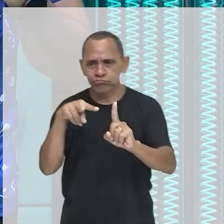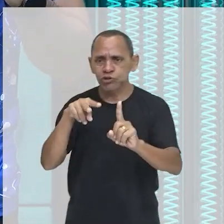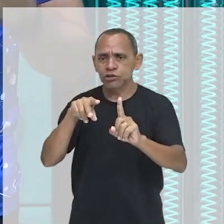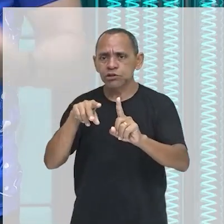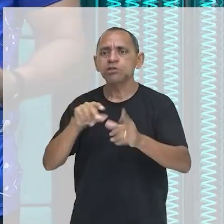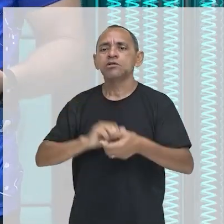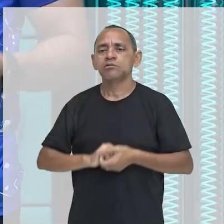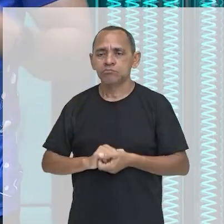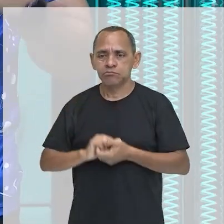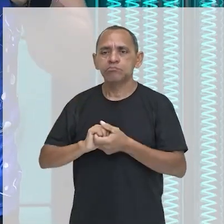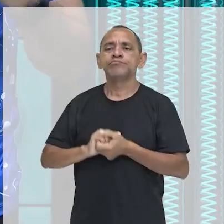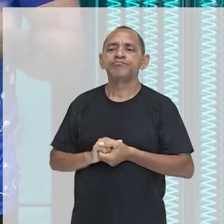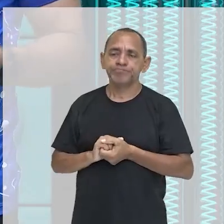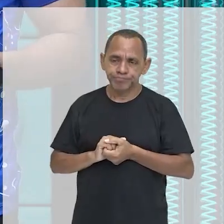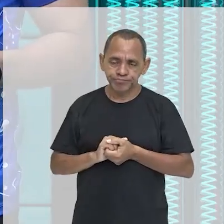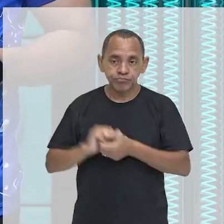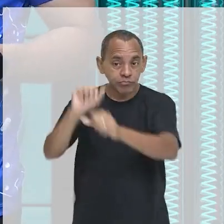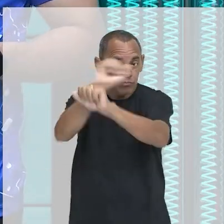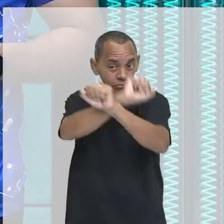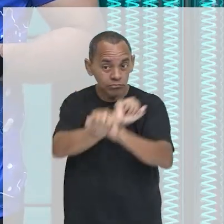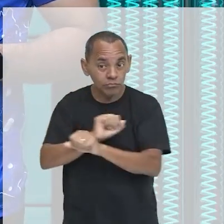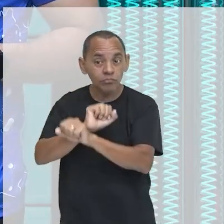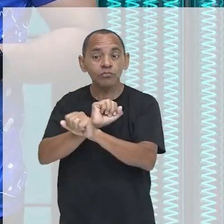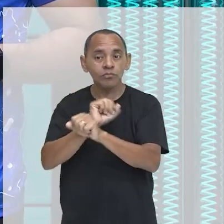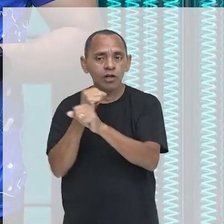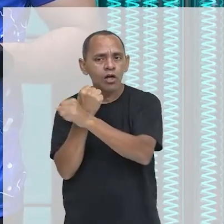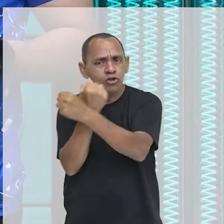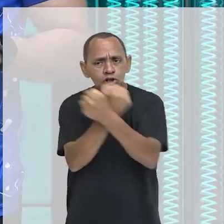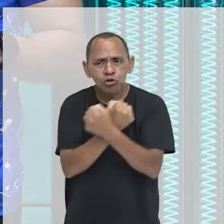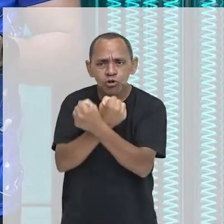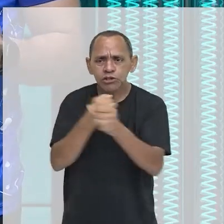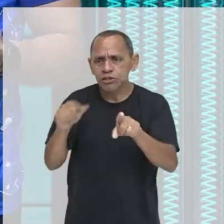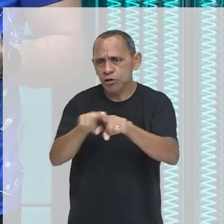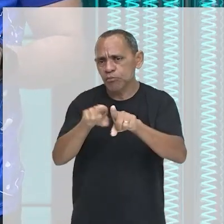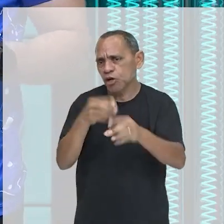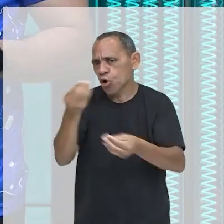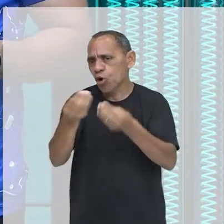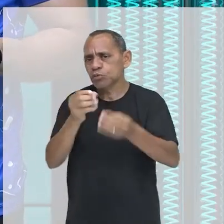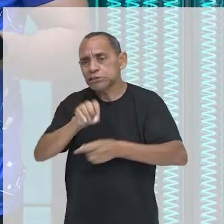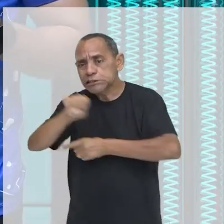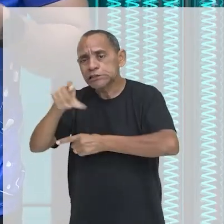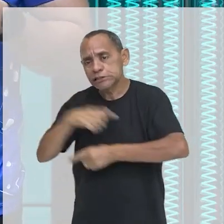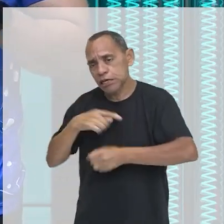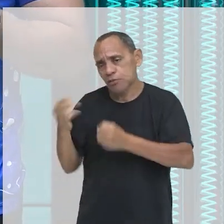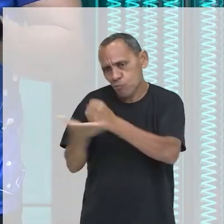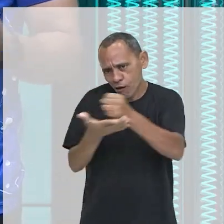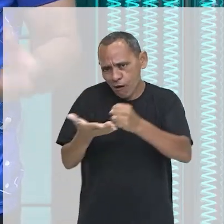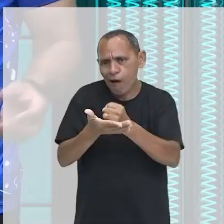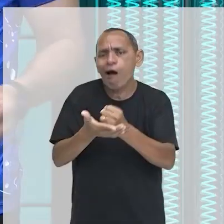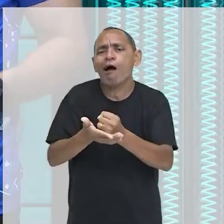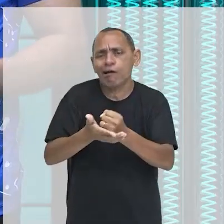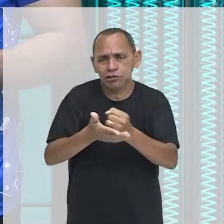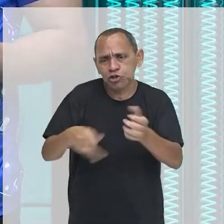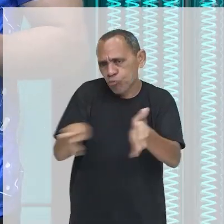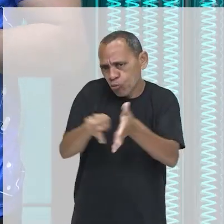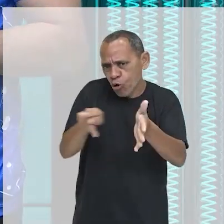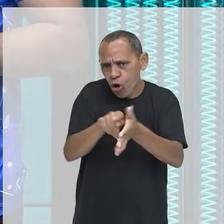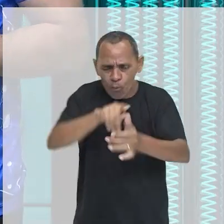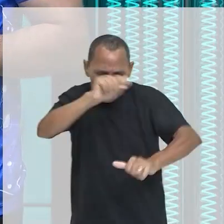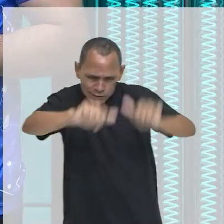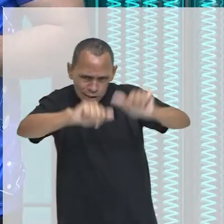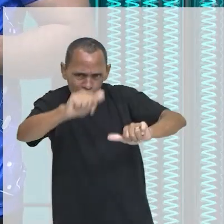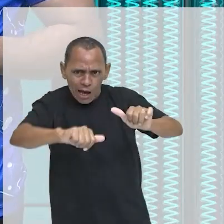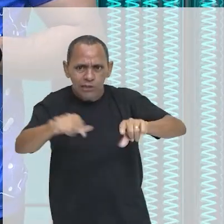você tiver base, se você tiver leitura que vem através, né, de análise, né, a própria leitura de livros, enfim,